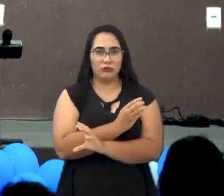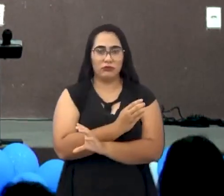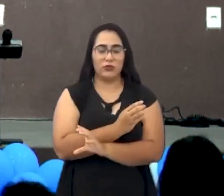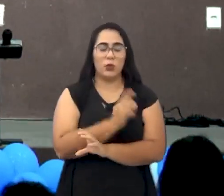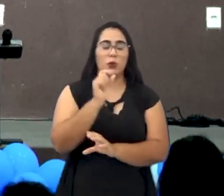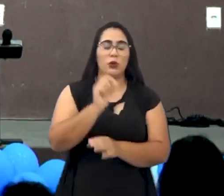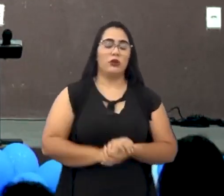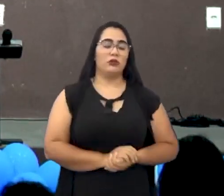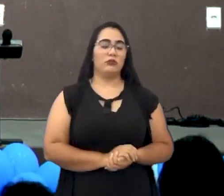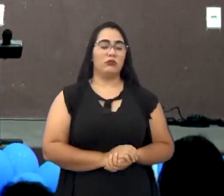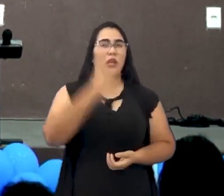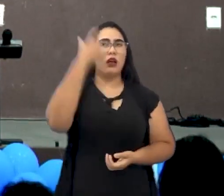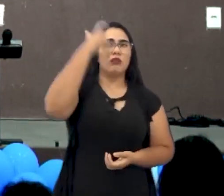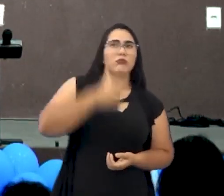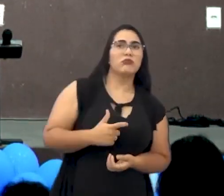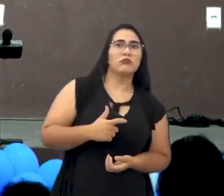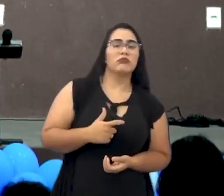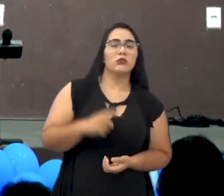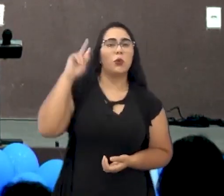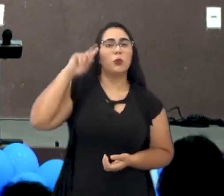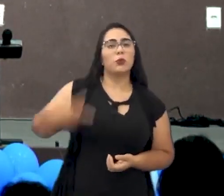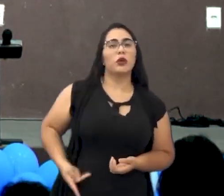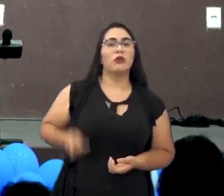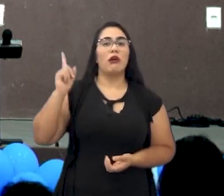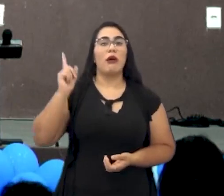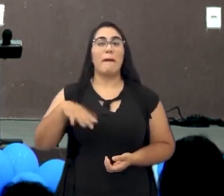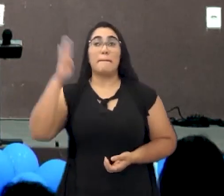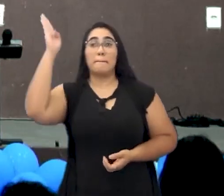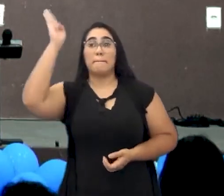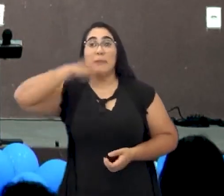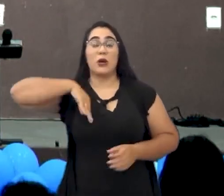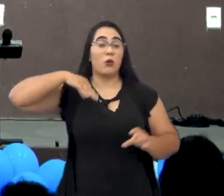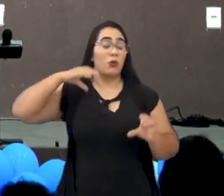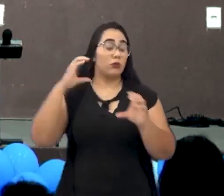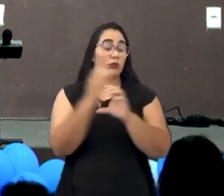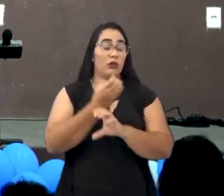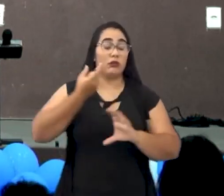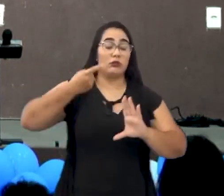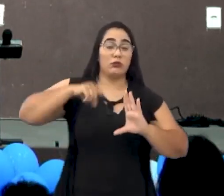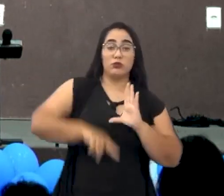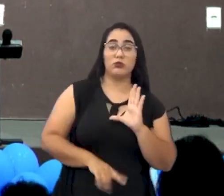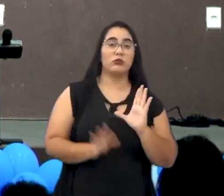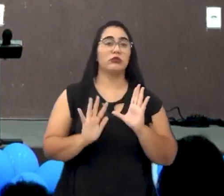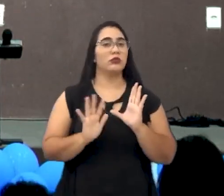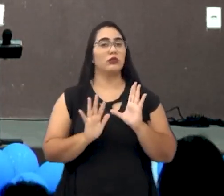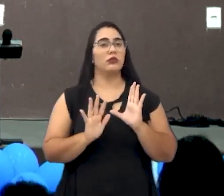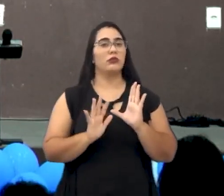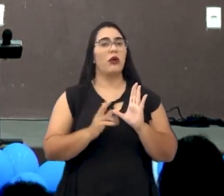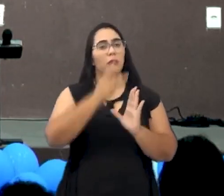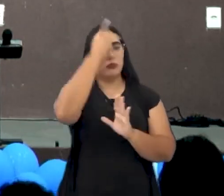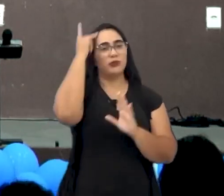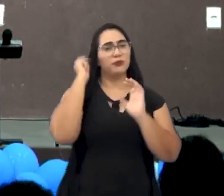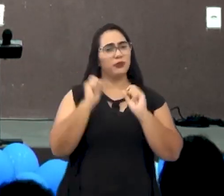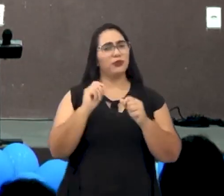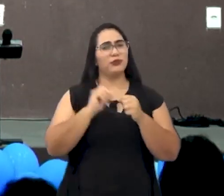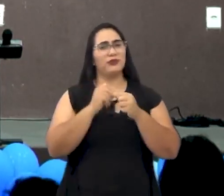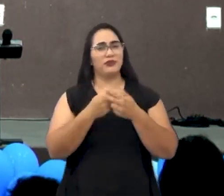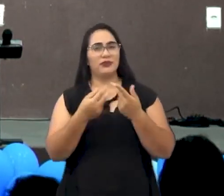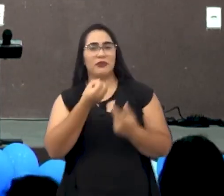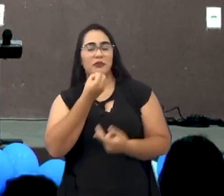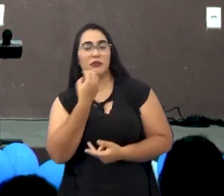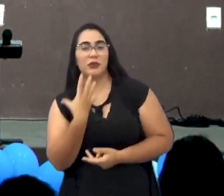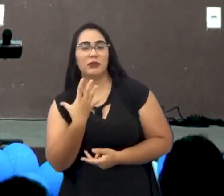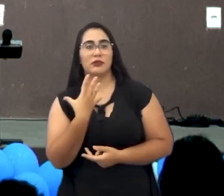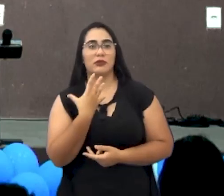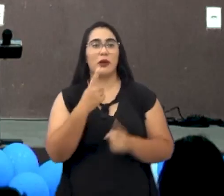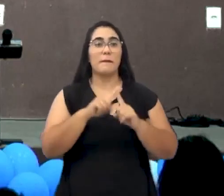é que o homem ele é extremamente perverso e totalmente perverso. Não, o homem ele consegue fazer o bem, mas